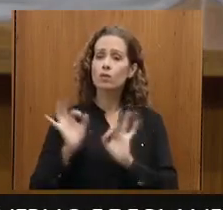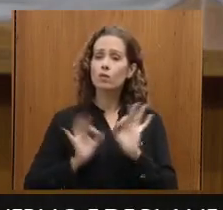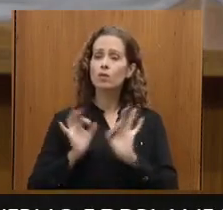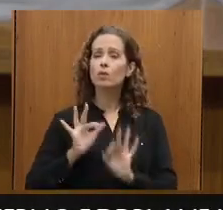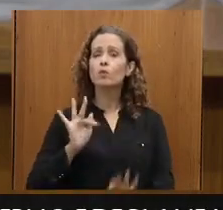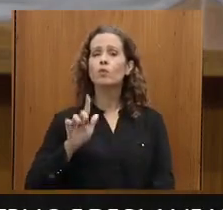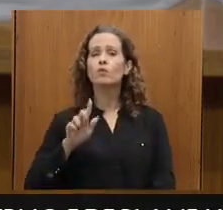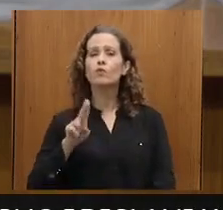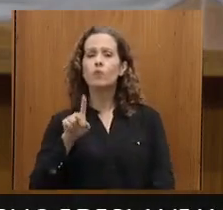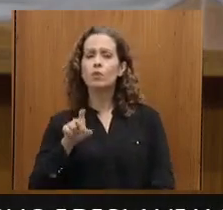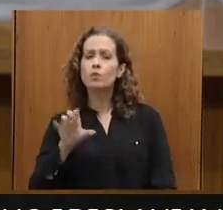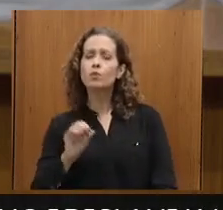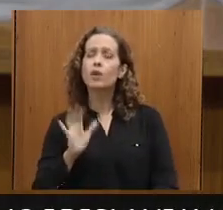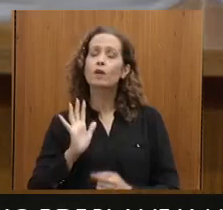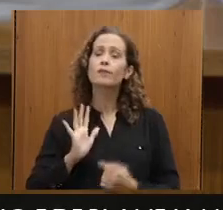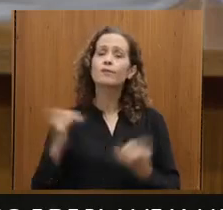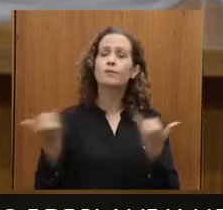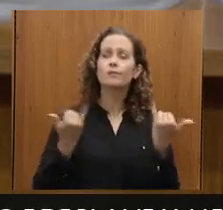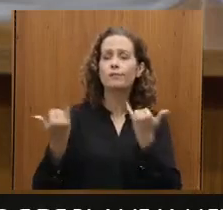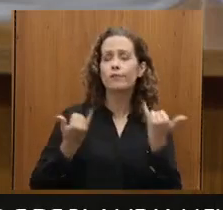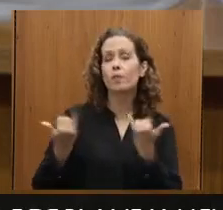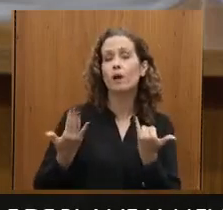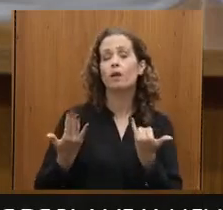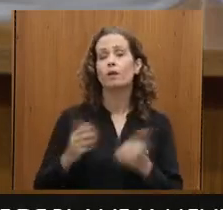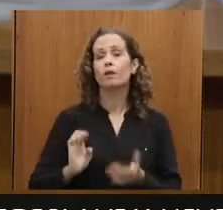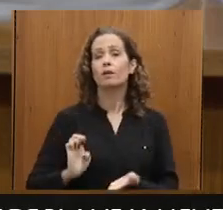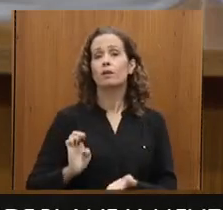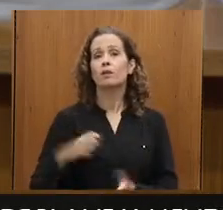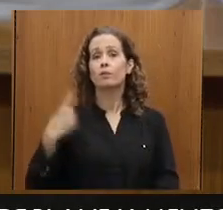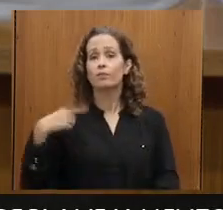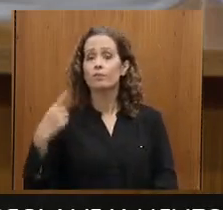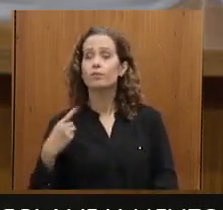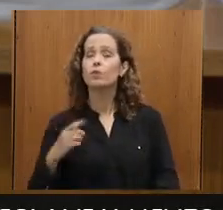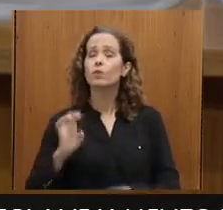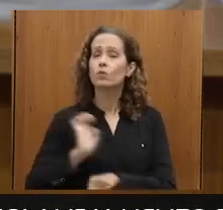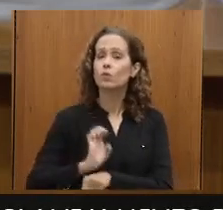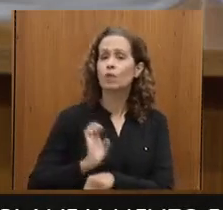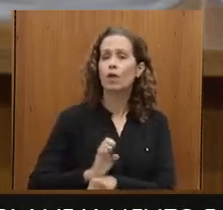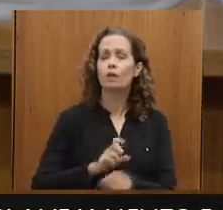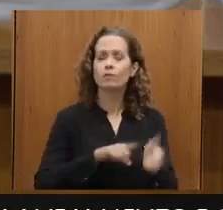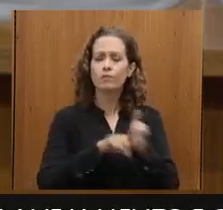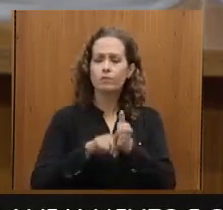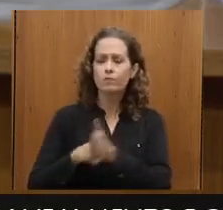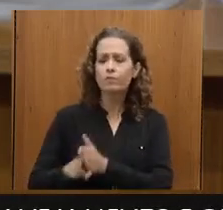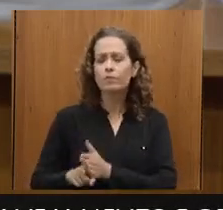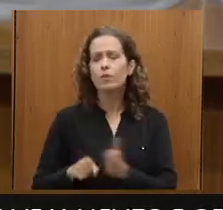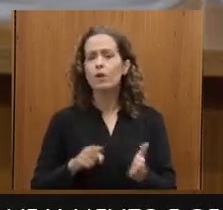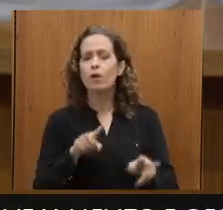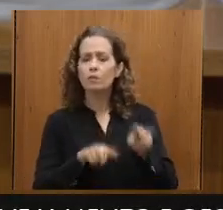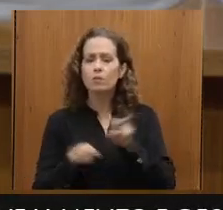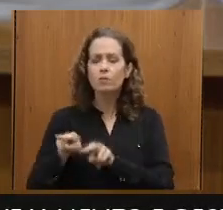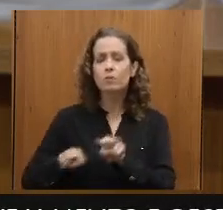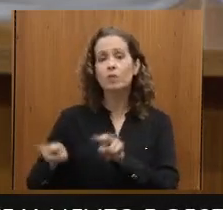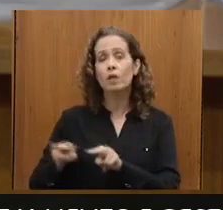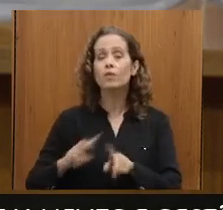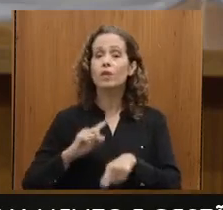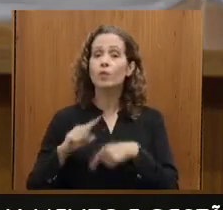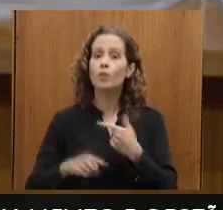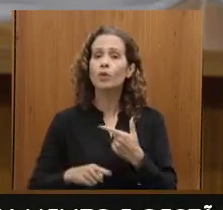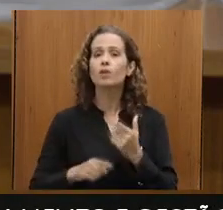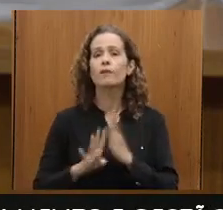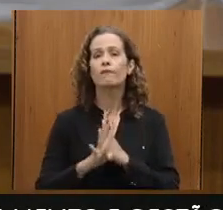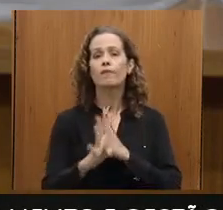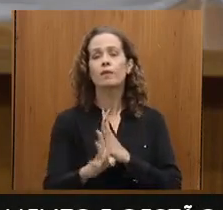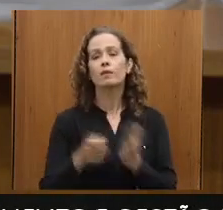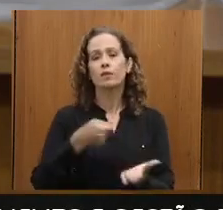informassem. A Advocacia Geral do Estado faz a conferência e os servidores imediatamente entram na fila de pagamento. Por que nós também